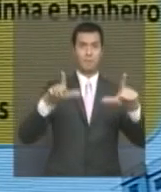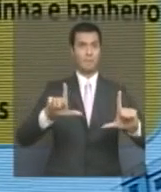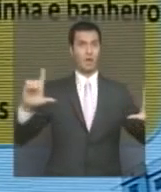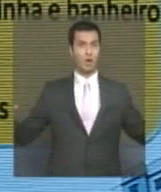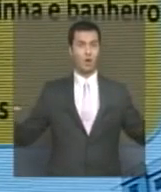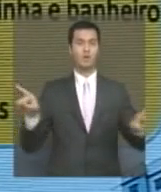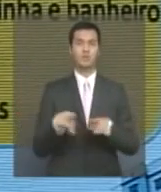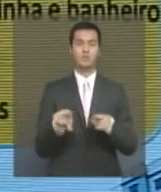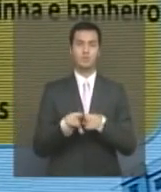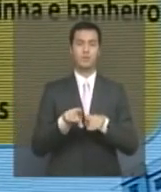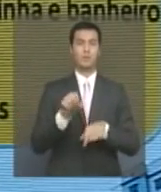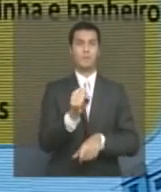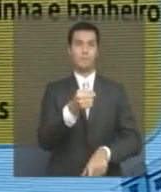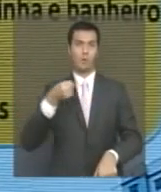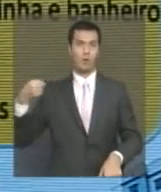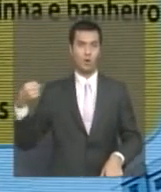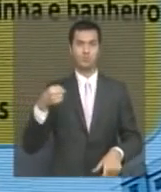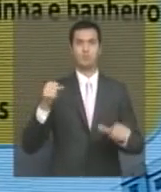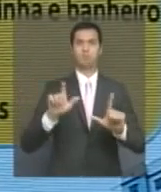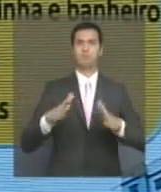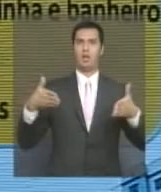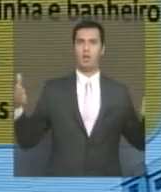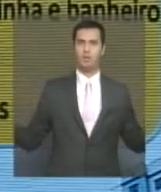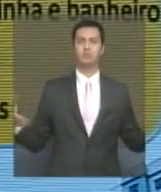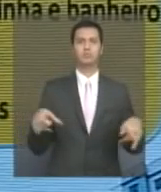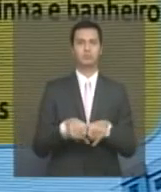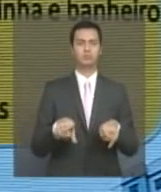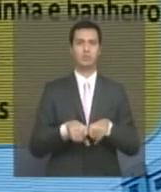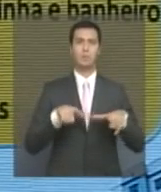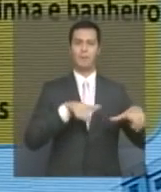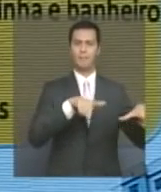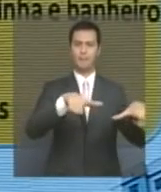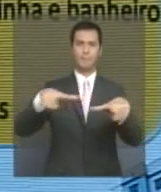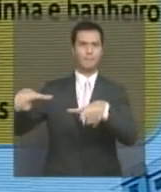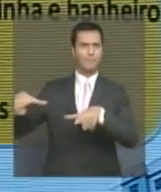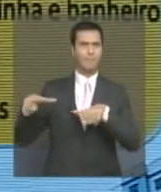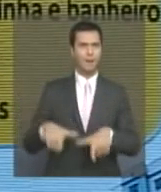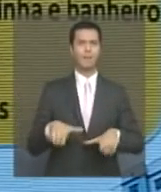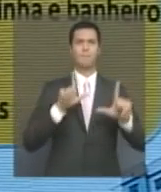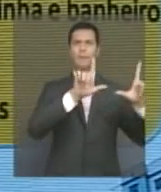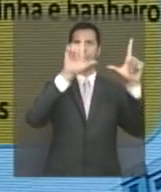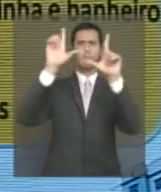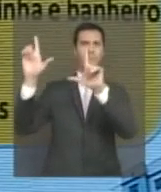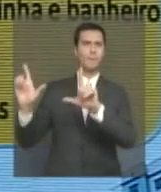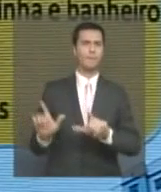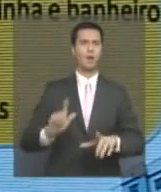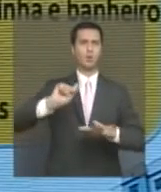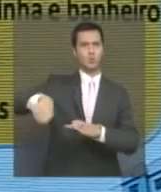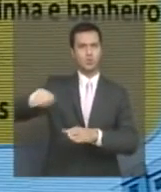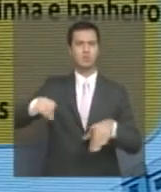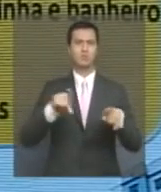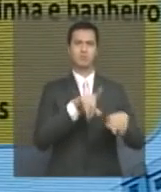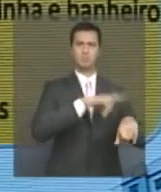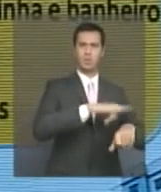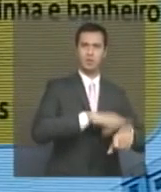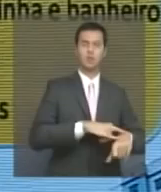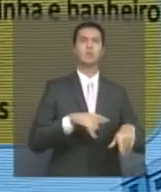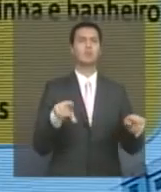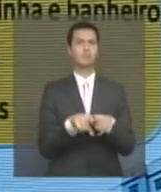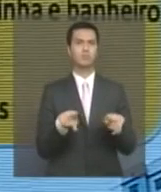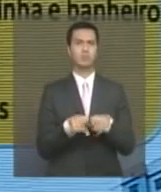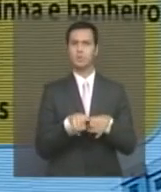espaço e mais conforto. Azulejos em todas as paredes da cozinha e banheiro. Piso cerâmico